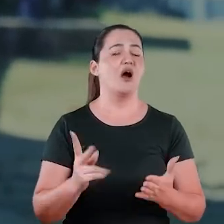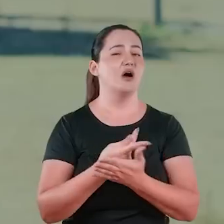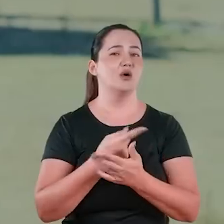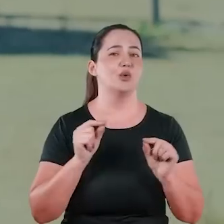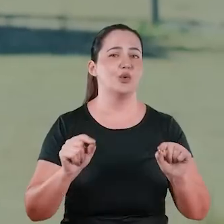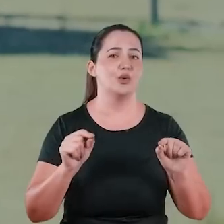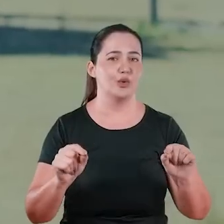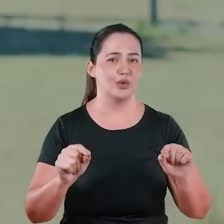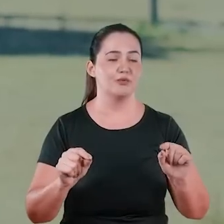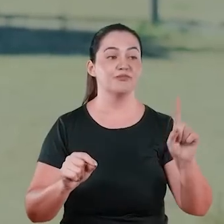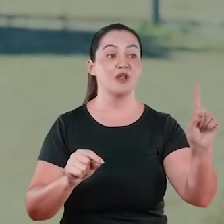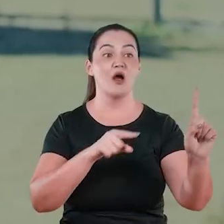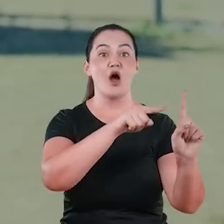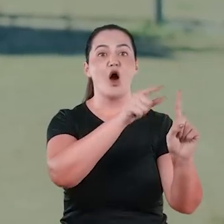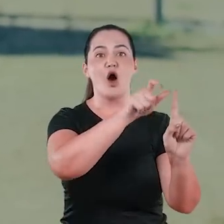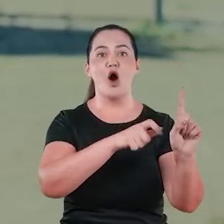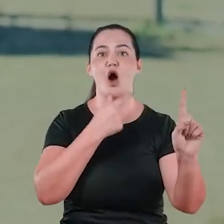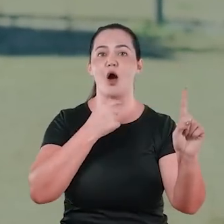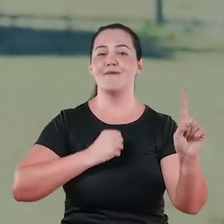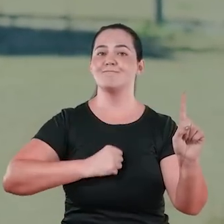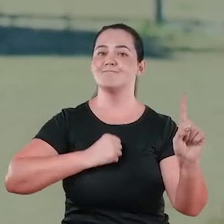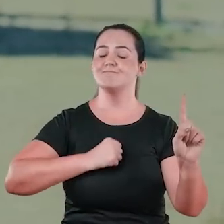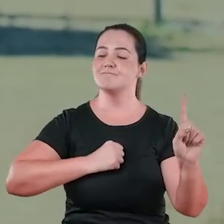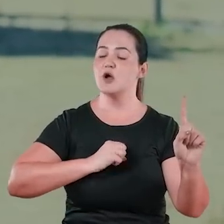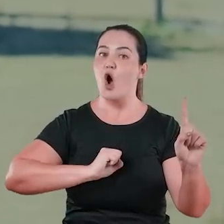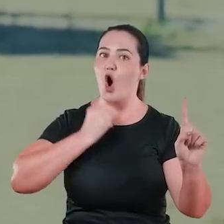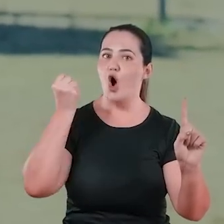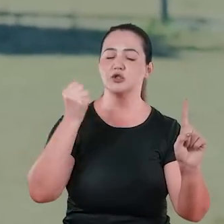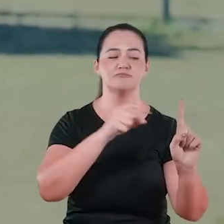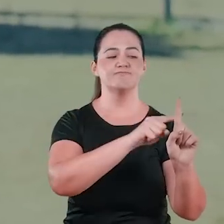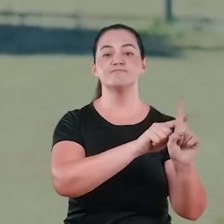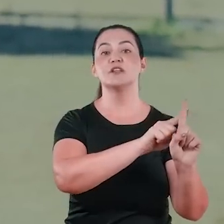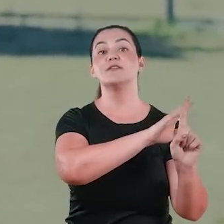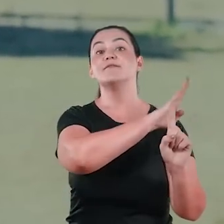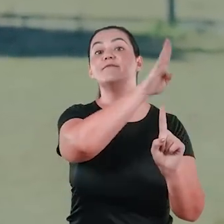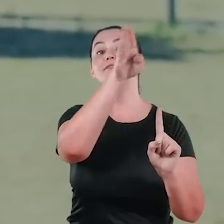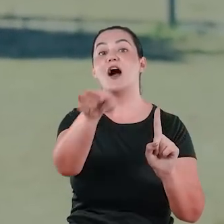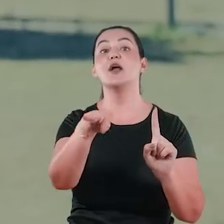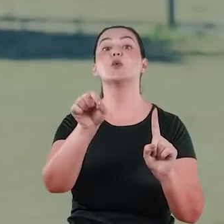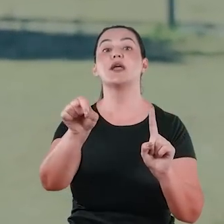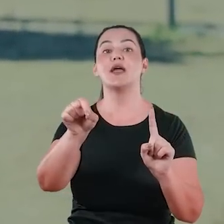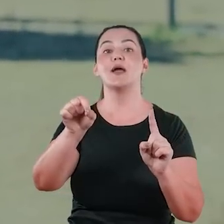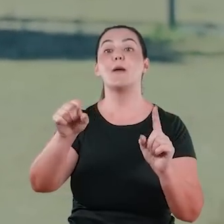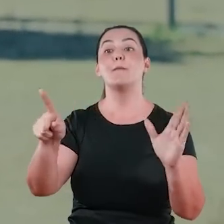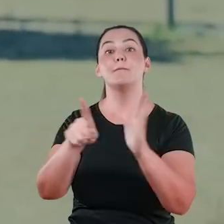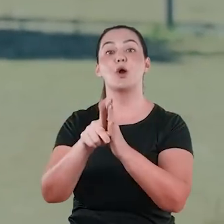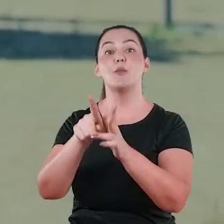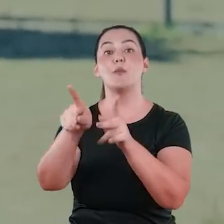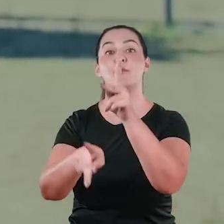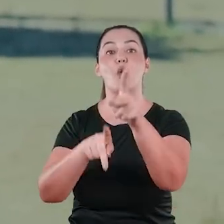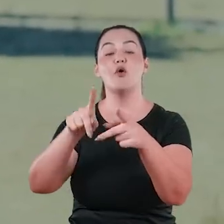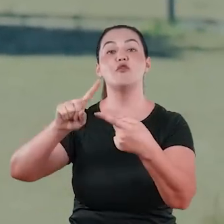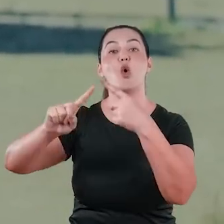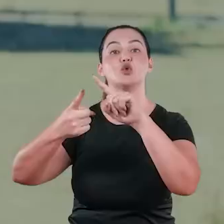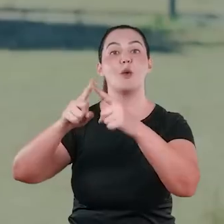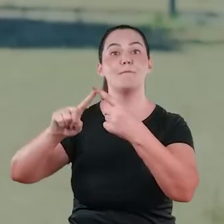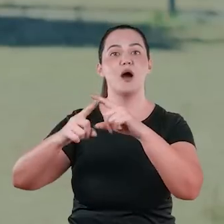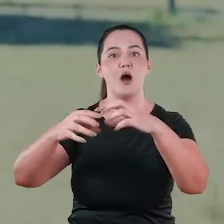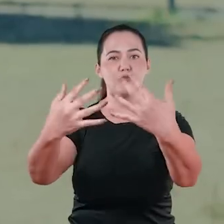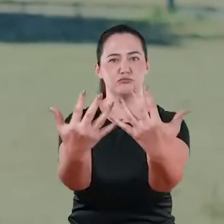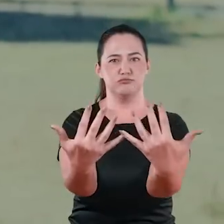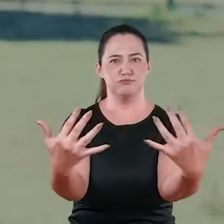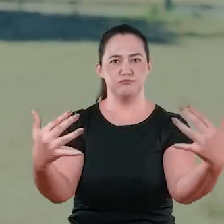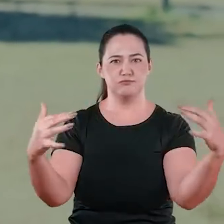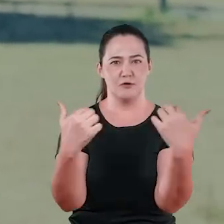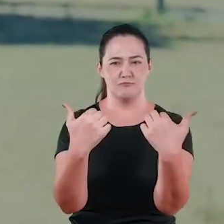locais. Então, irritado, Orbán sai daqui de Constantinopla e vai para as tropas de Mehmed II